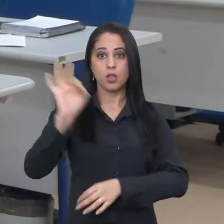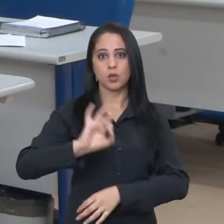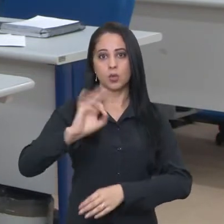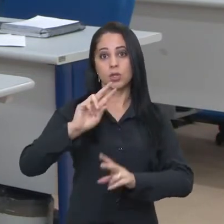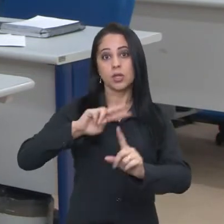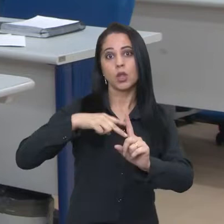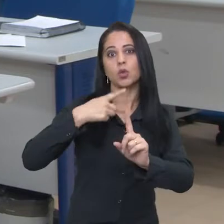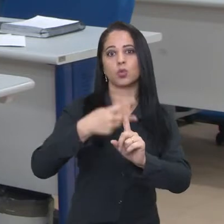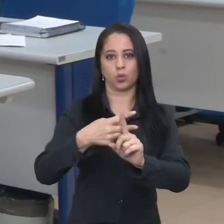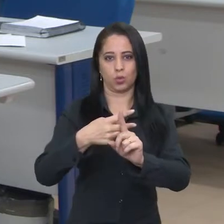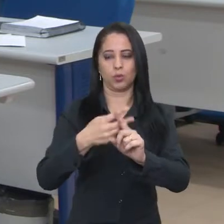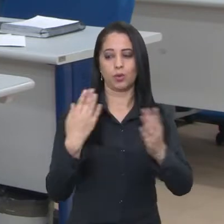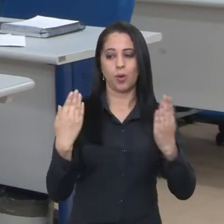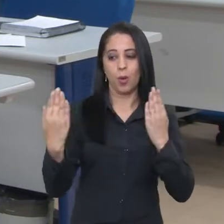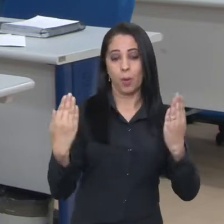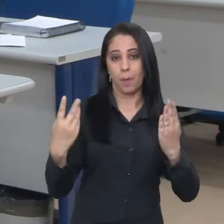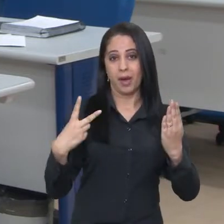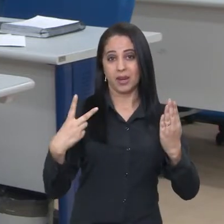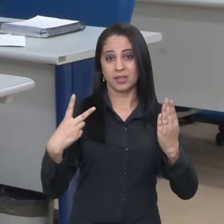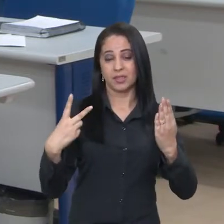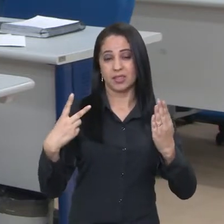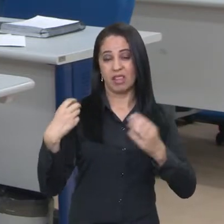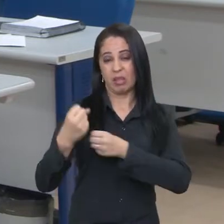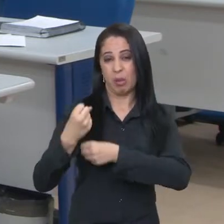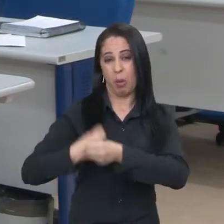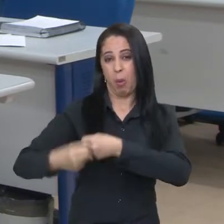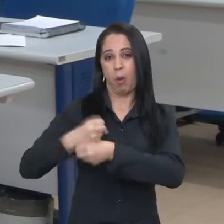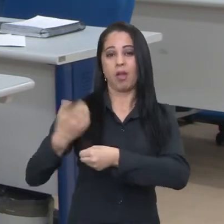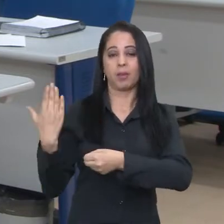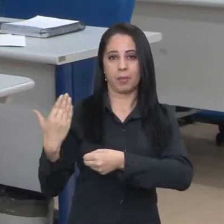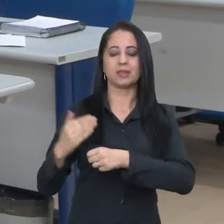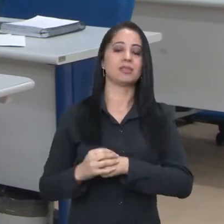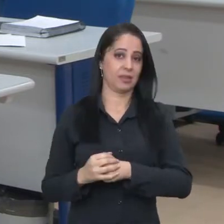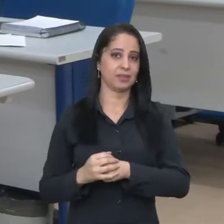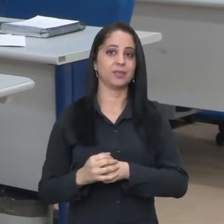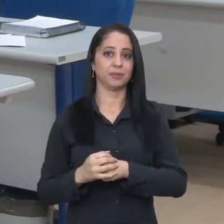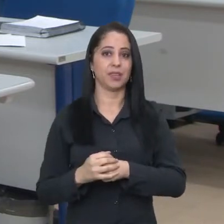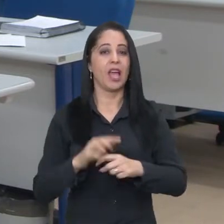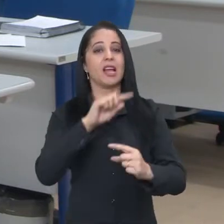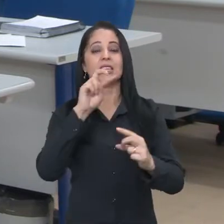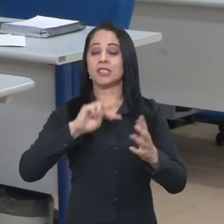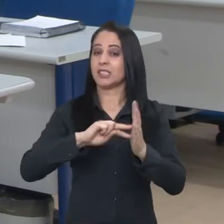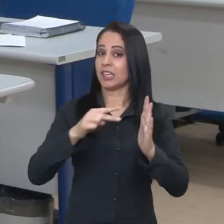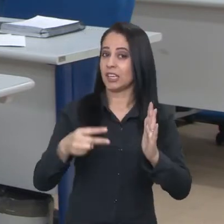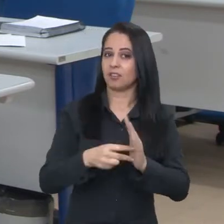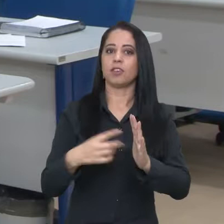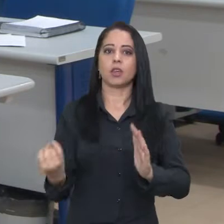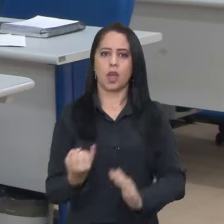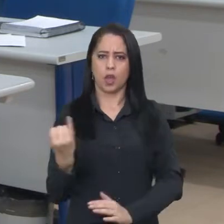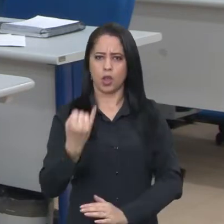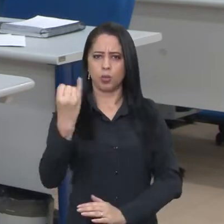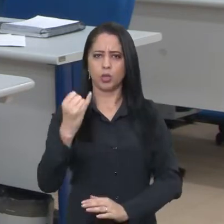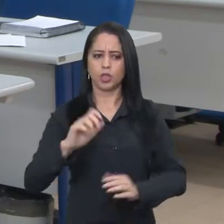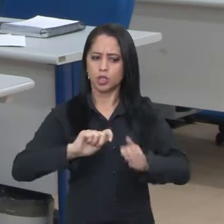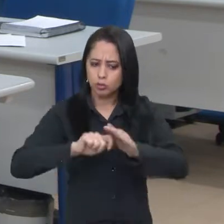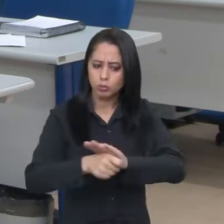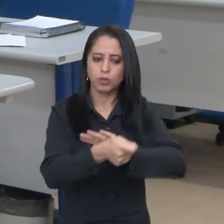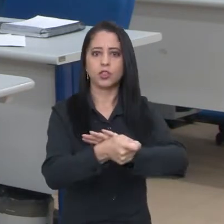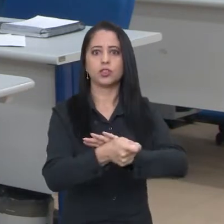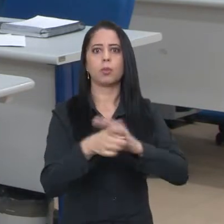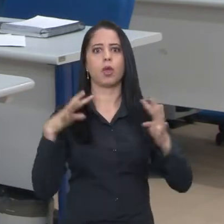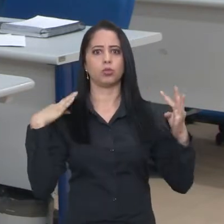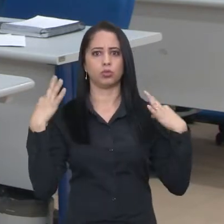43% a mais do que no comparativo com o ano passado. Índices que, segundo a Câmara, apontam a importância de ampliar